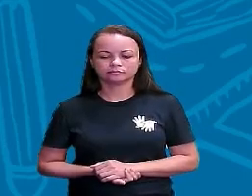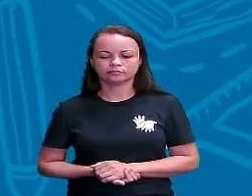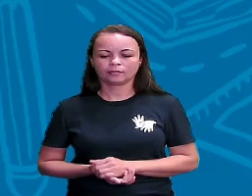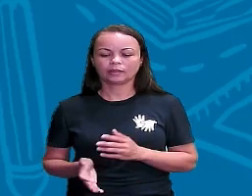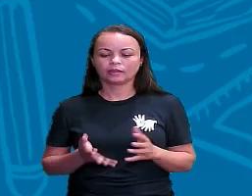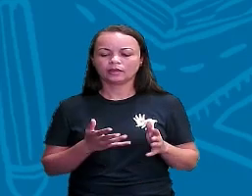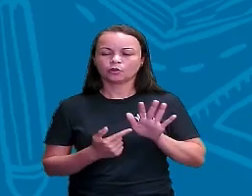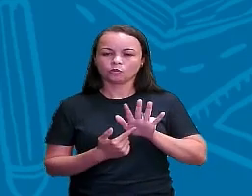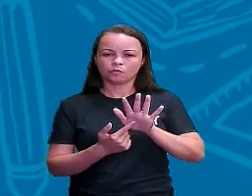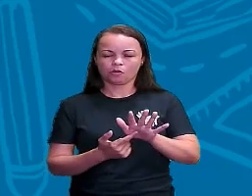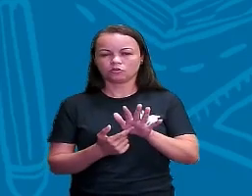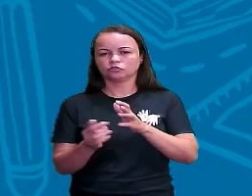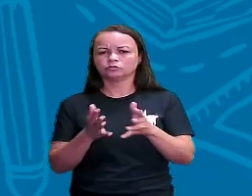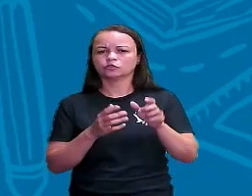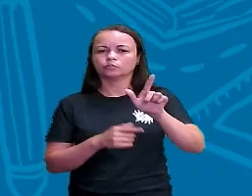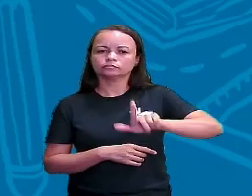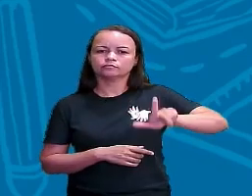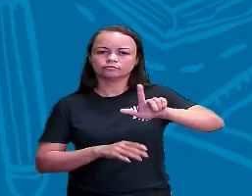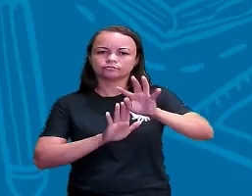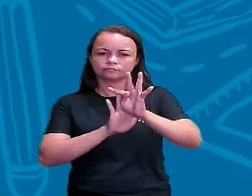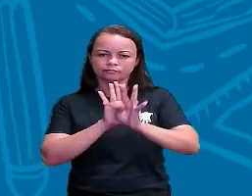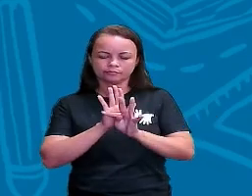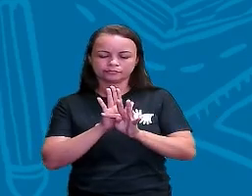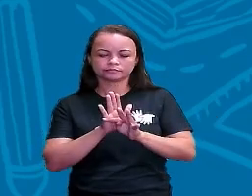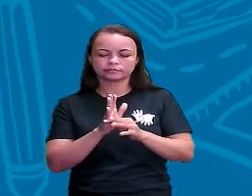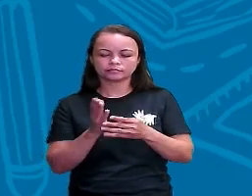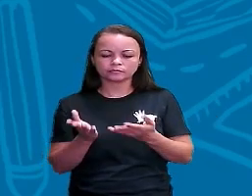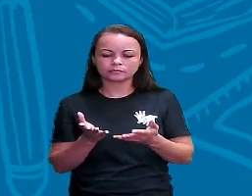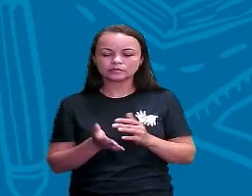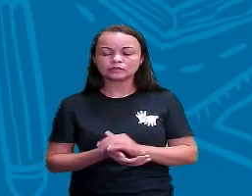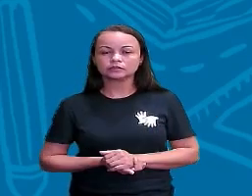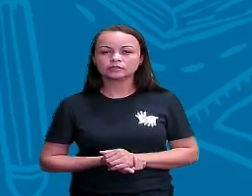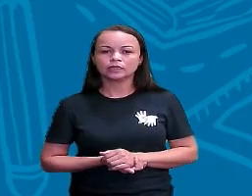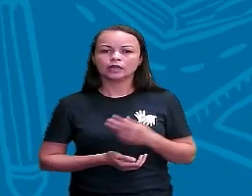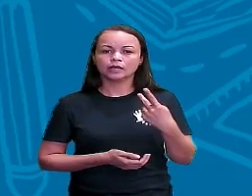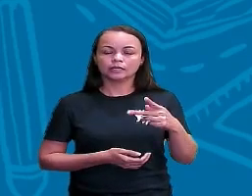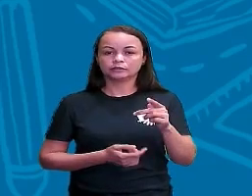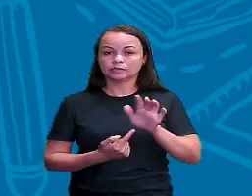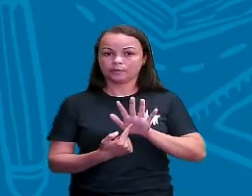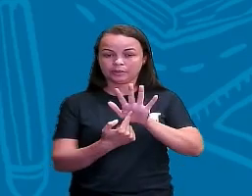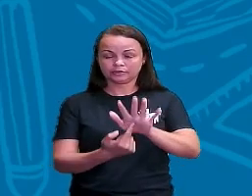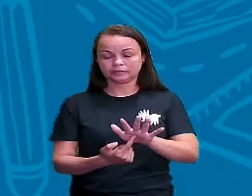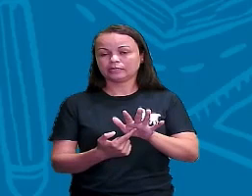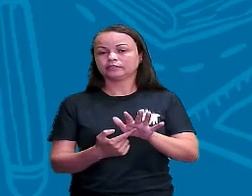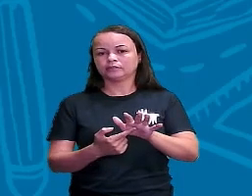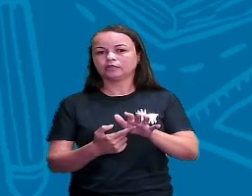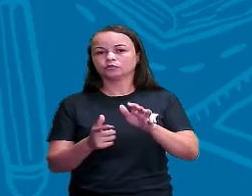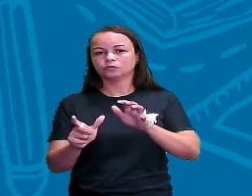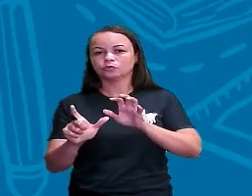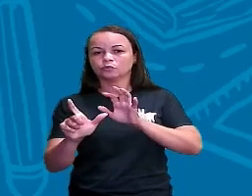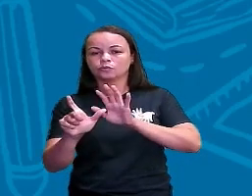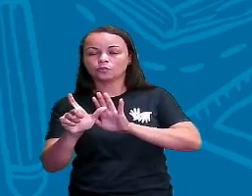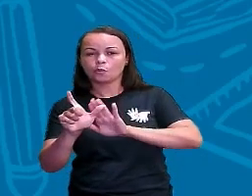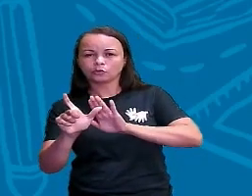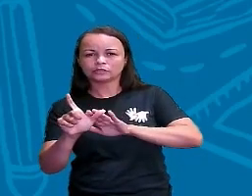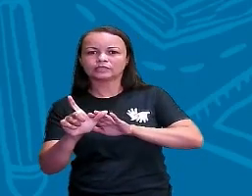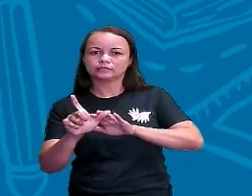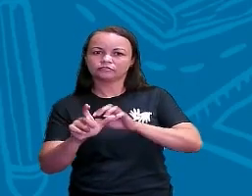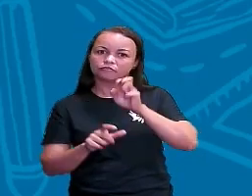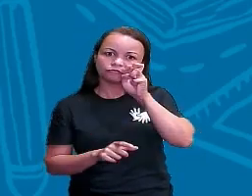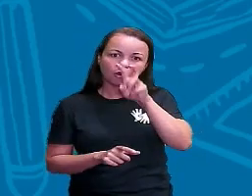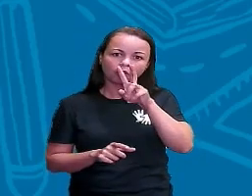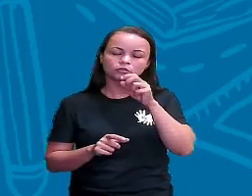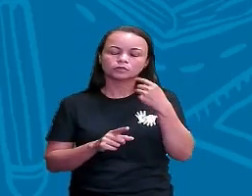um pouquinho sobre o texto literário. Que no texto literário essa presença do sentido conotativo é muito forte.